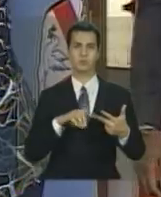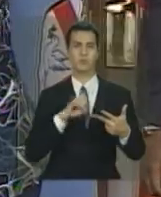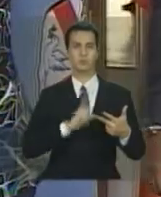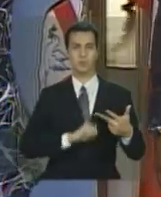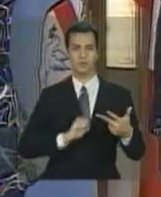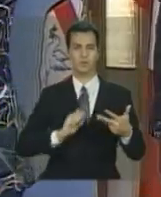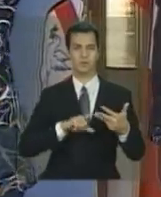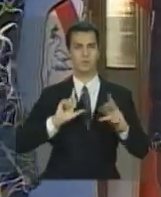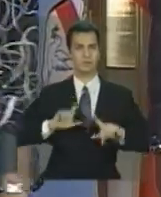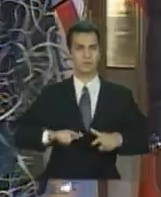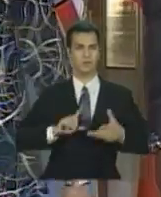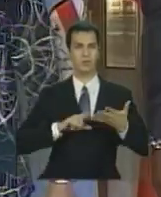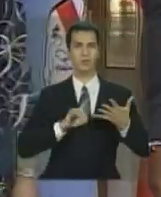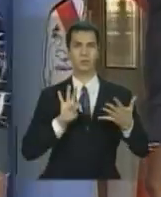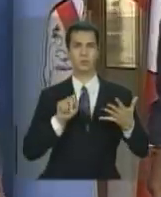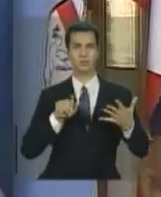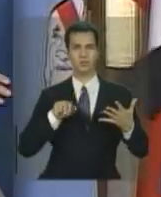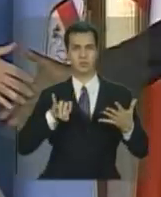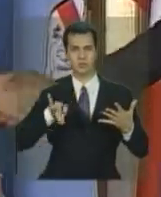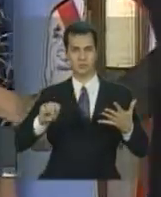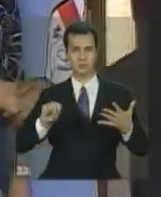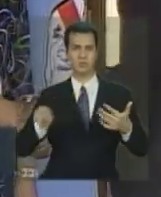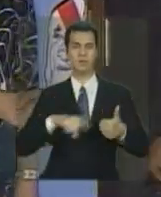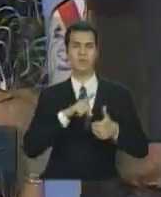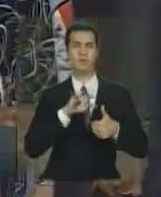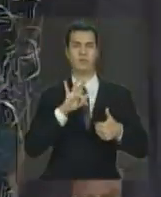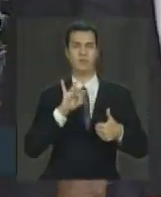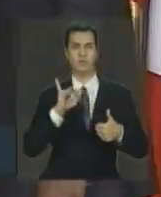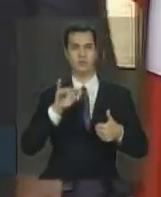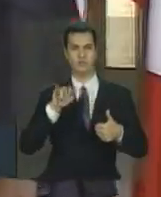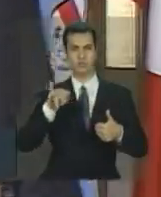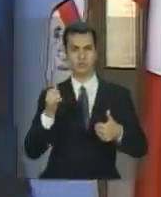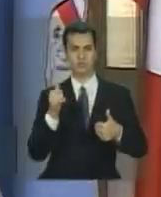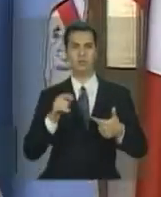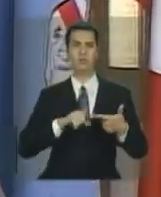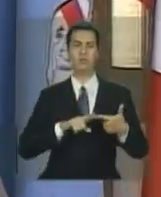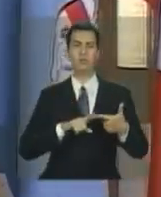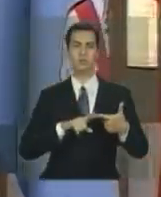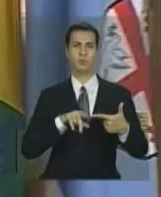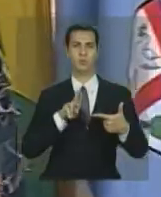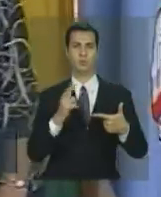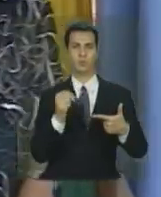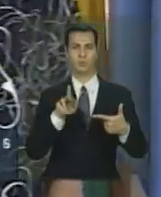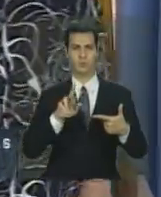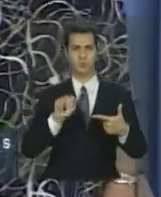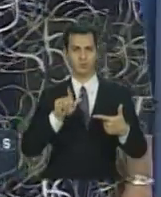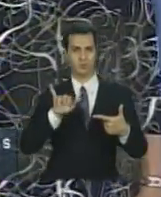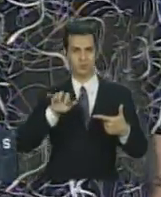Suécia, Israel, Tunísia, Ilhas Fiji e Hungria.